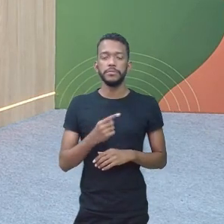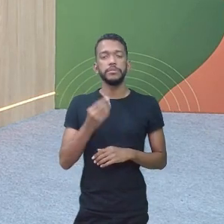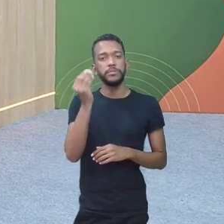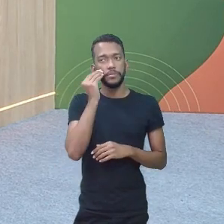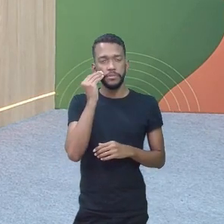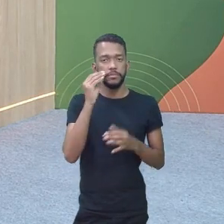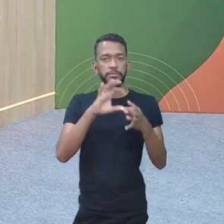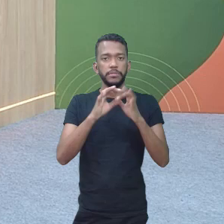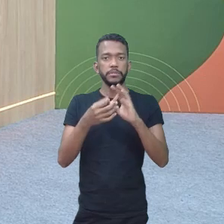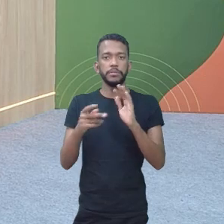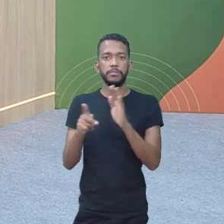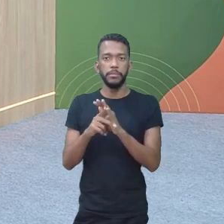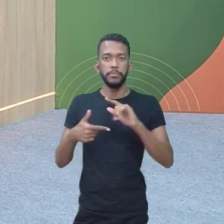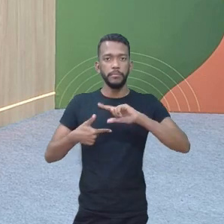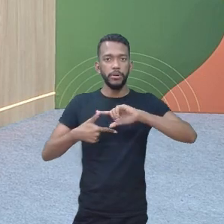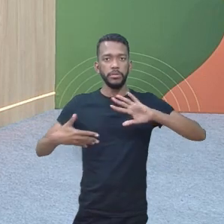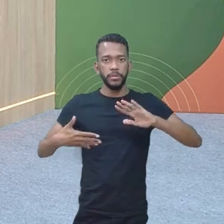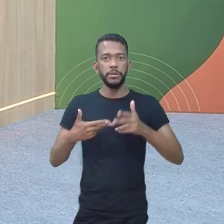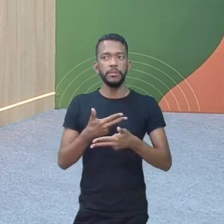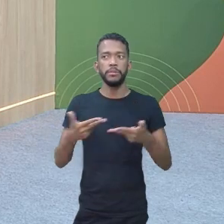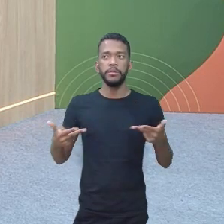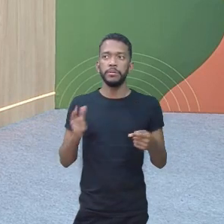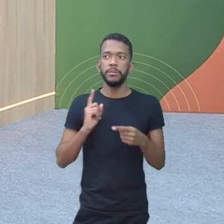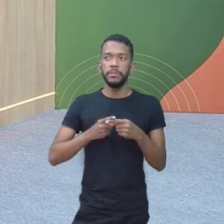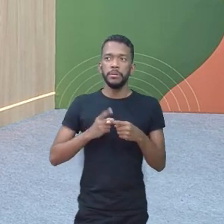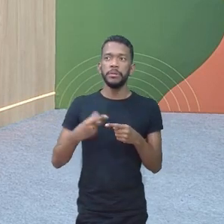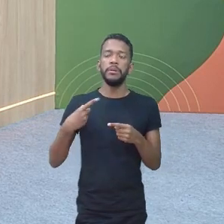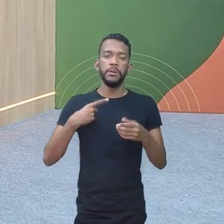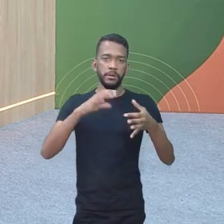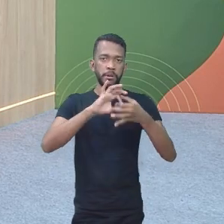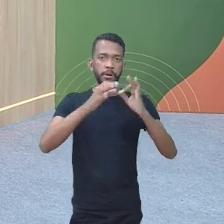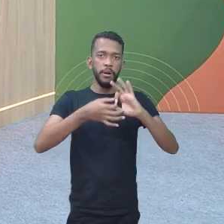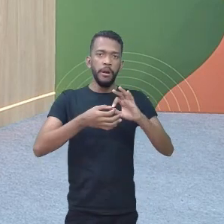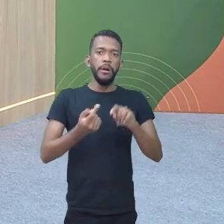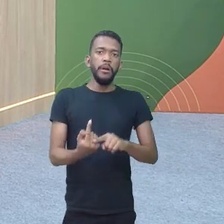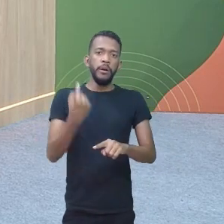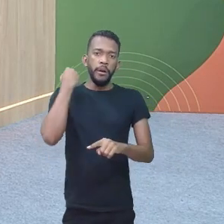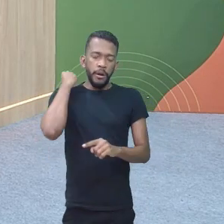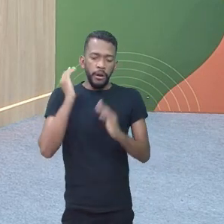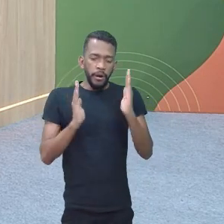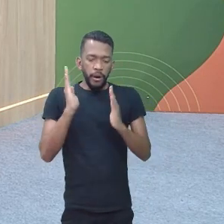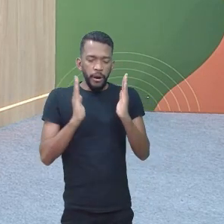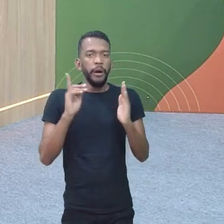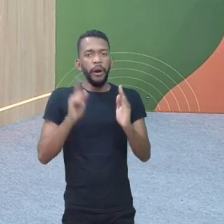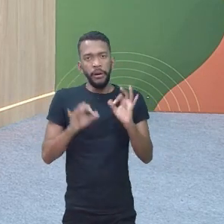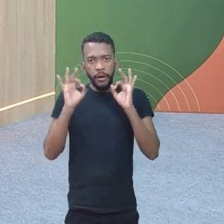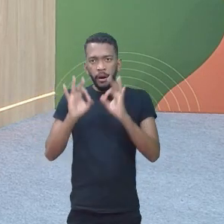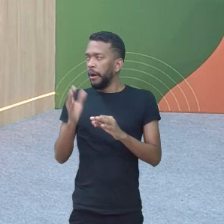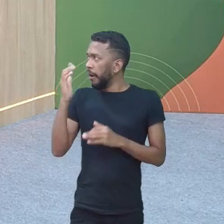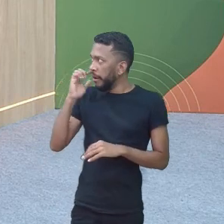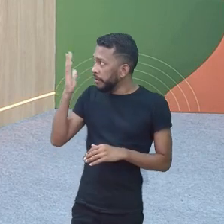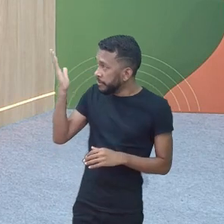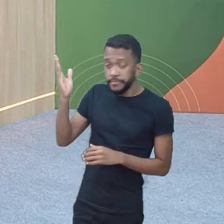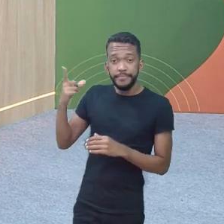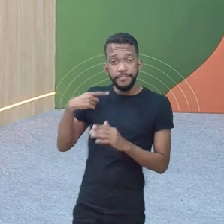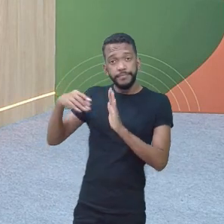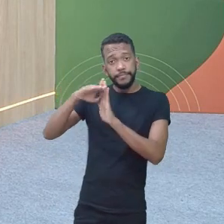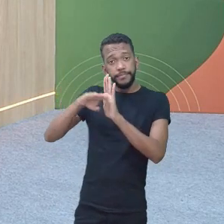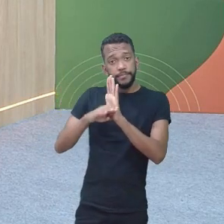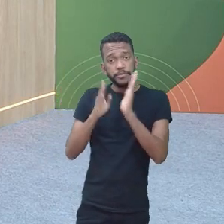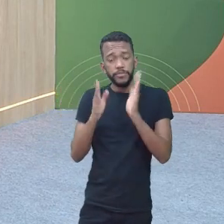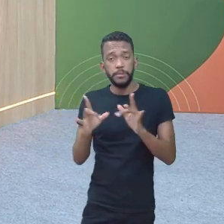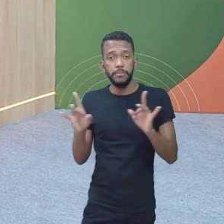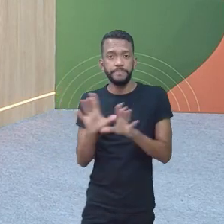vai ver da era moderna, né? Porque a gente tem os jogos da era antiga, que é justamente